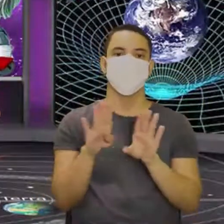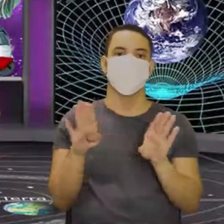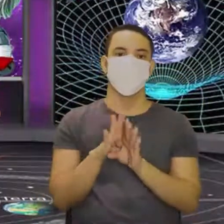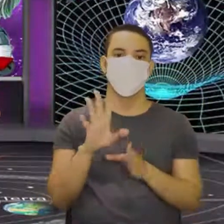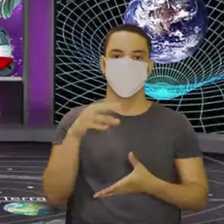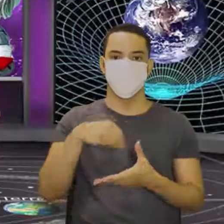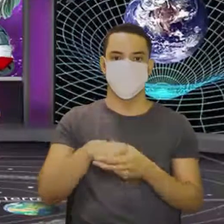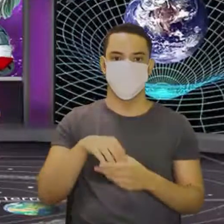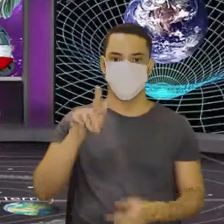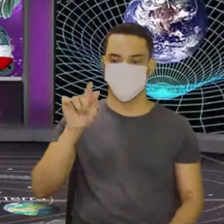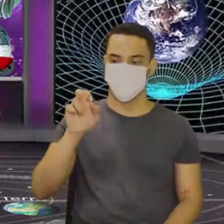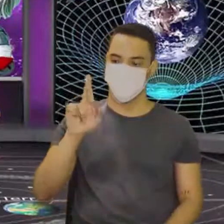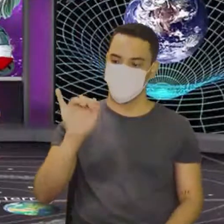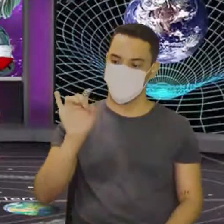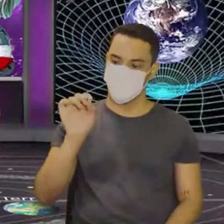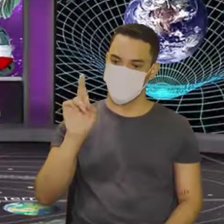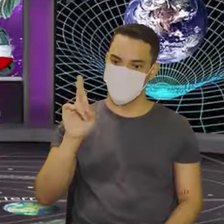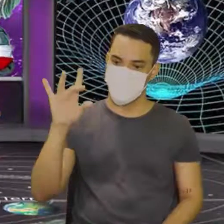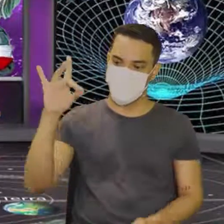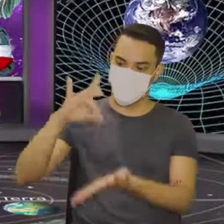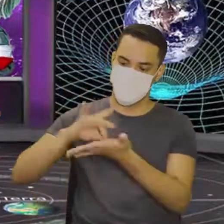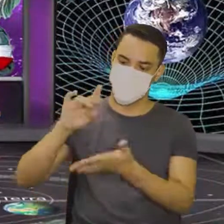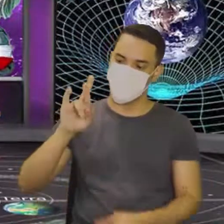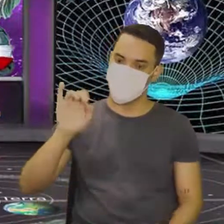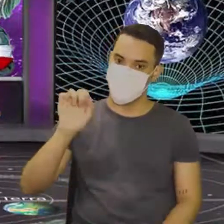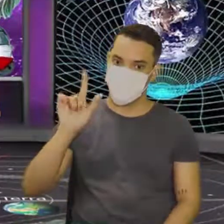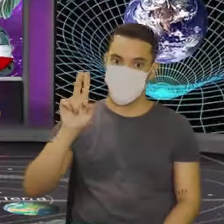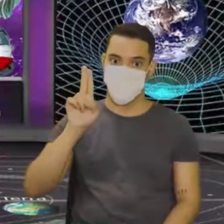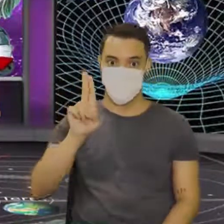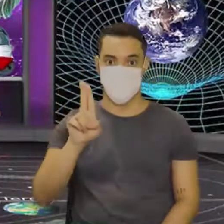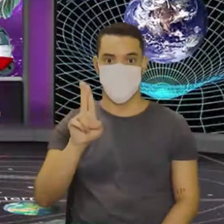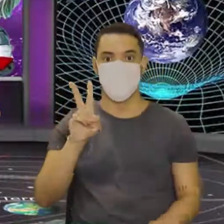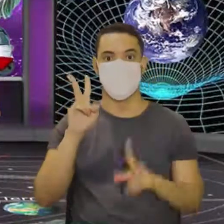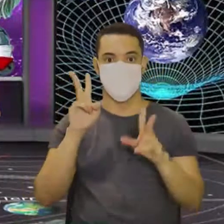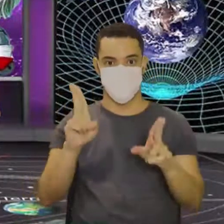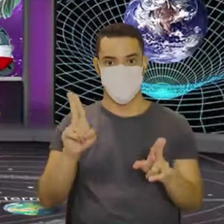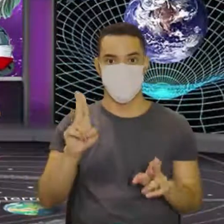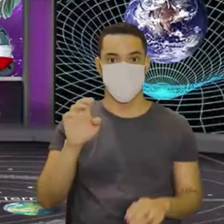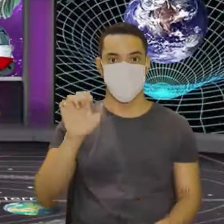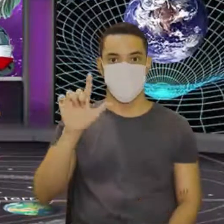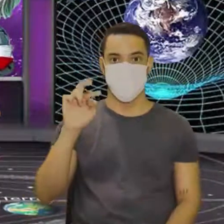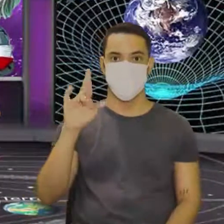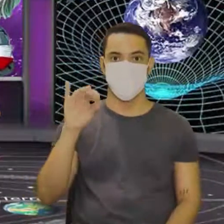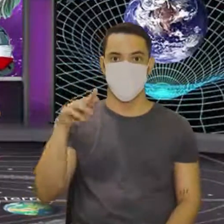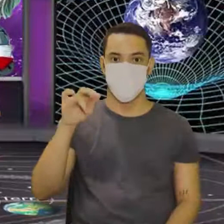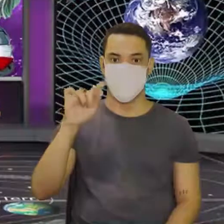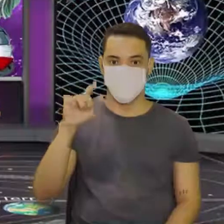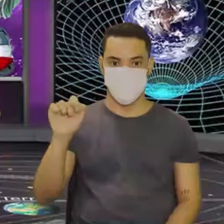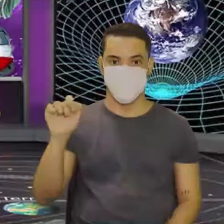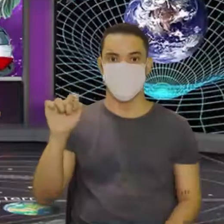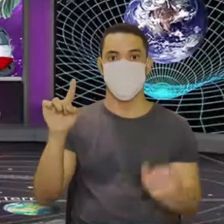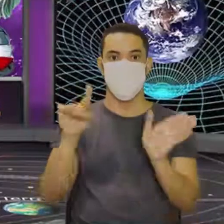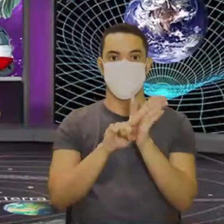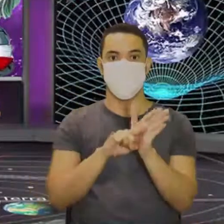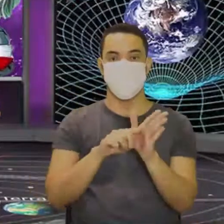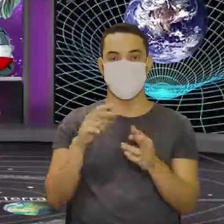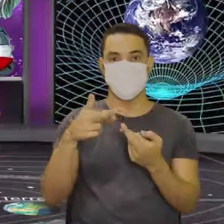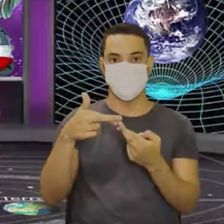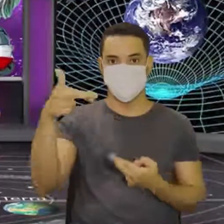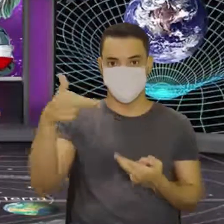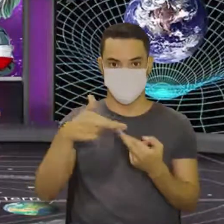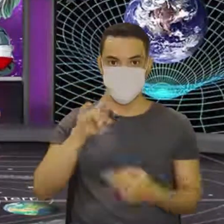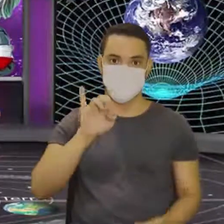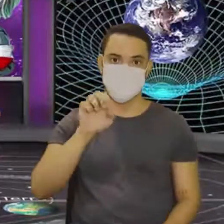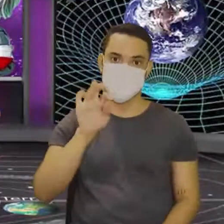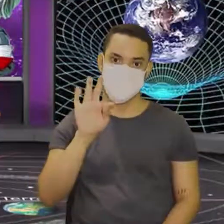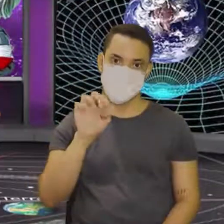gerador real que o U é igual a eletromotriz menos a resistência interna do